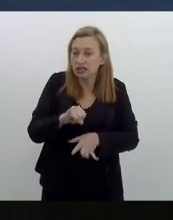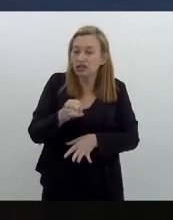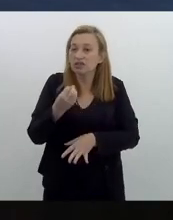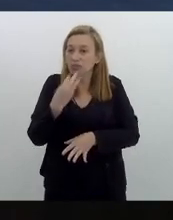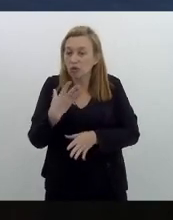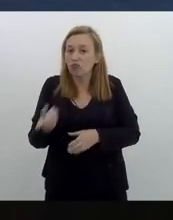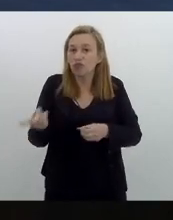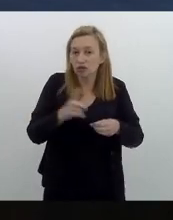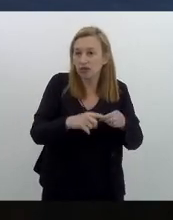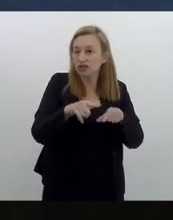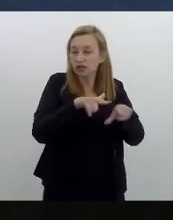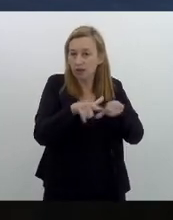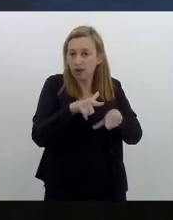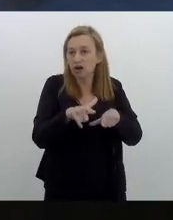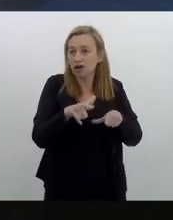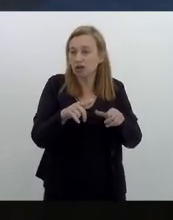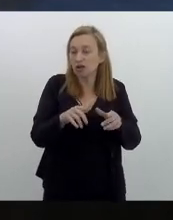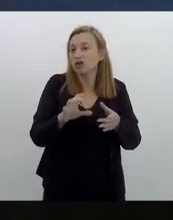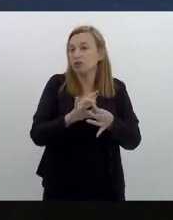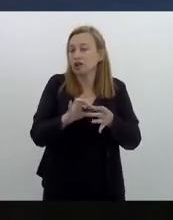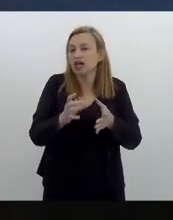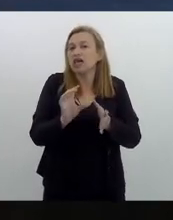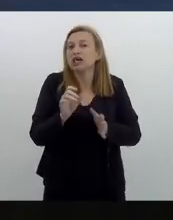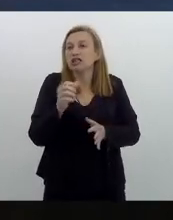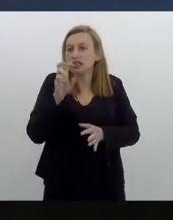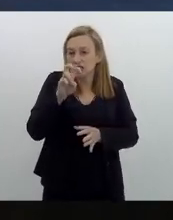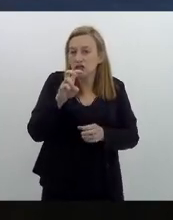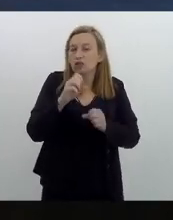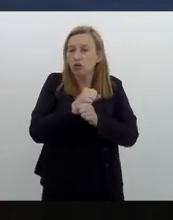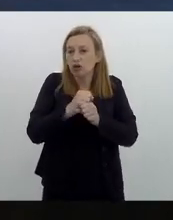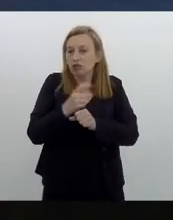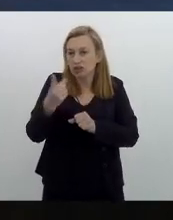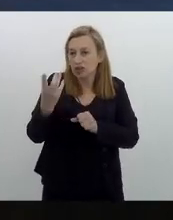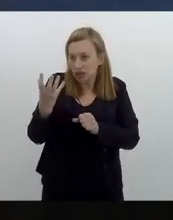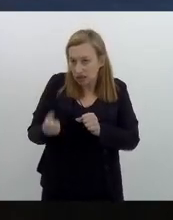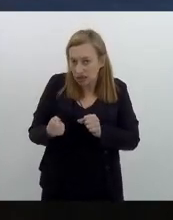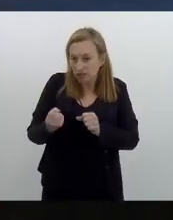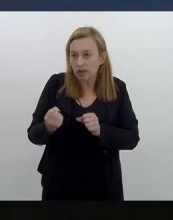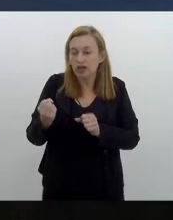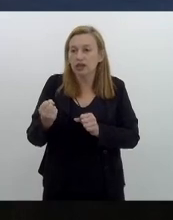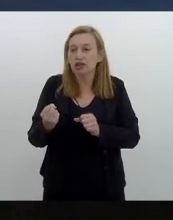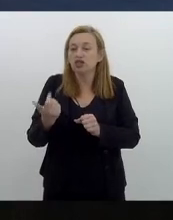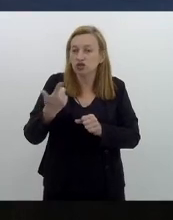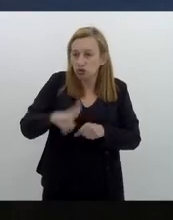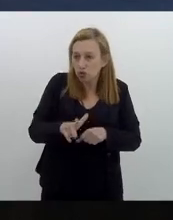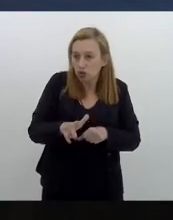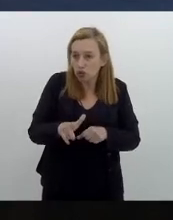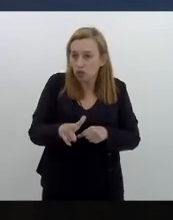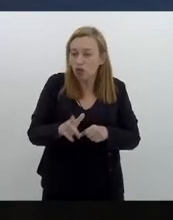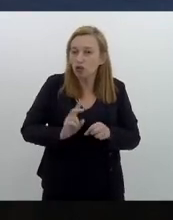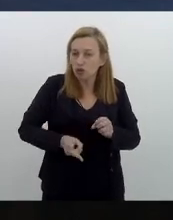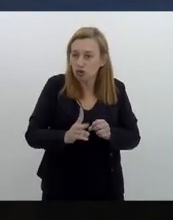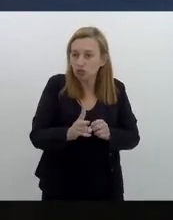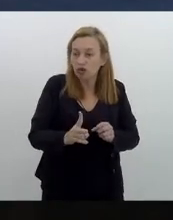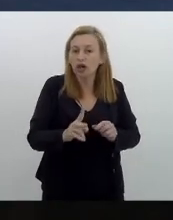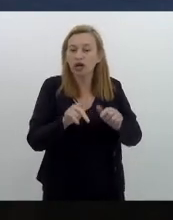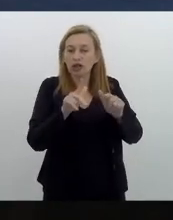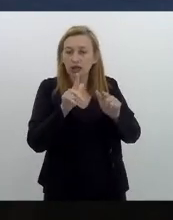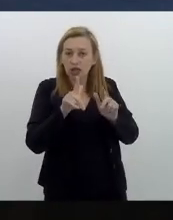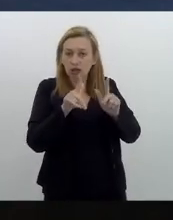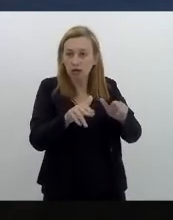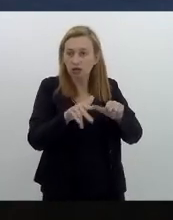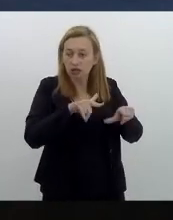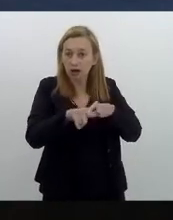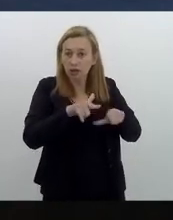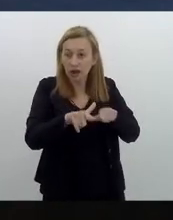voltava a trabalhar Era obrigado Pelos 5 anos Você era obrigado A receber o servidor de novo Continuar no mesmo cargo Na mesma tarefa